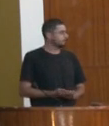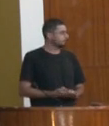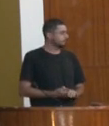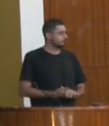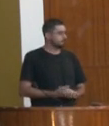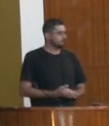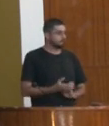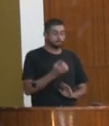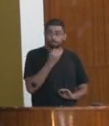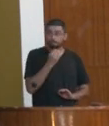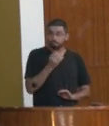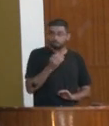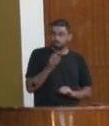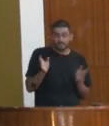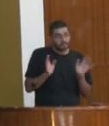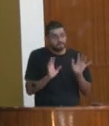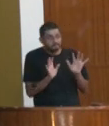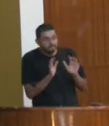Alô, boa tarde.